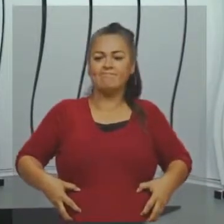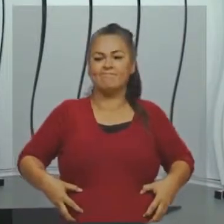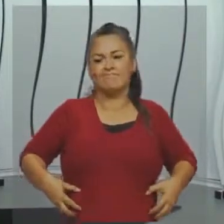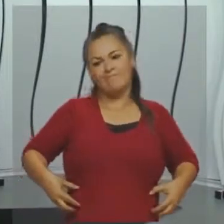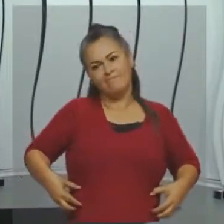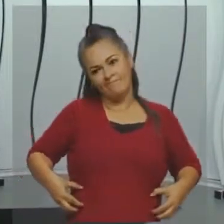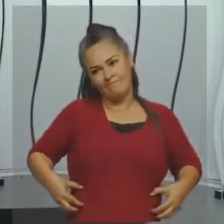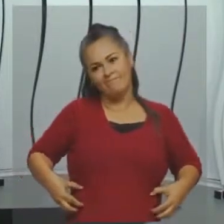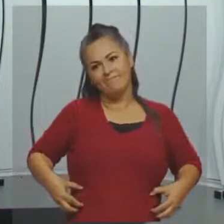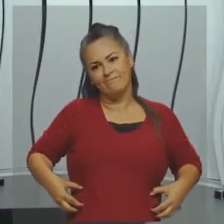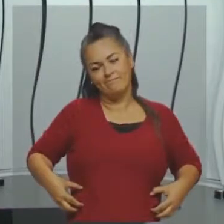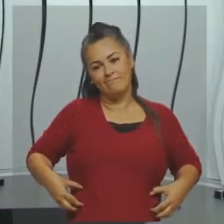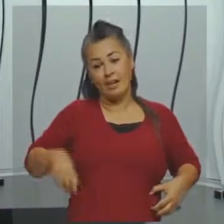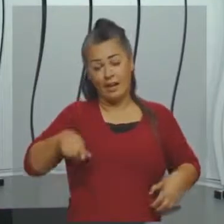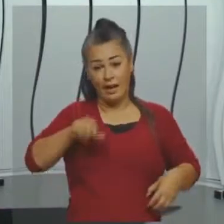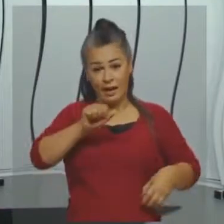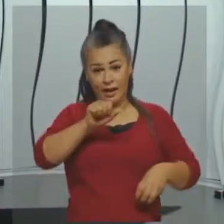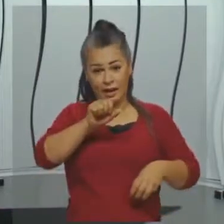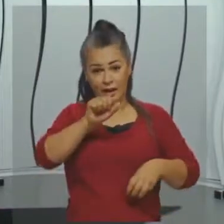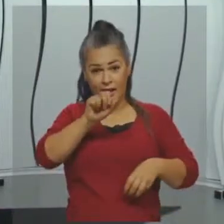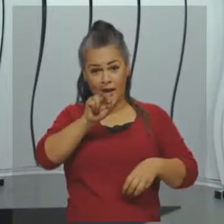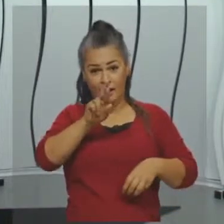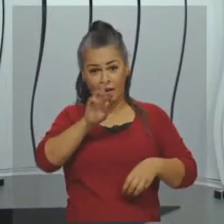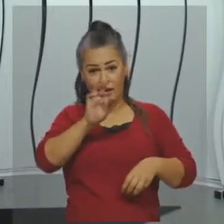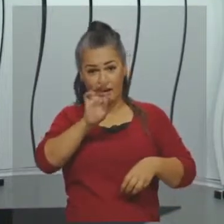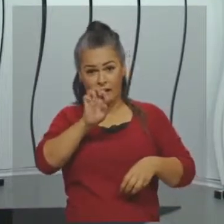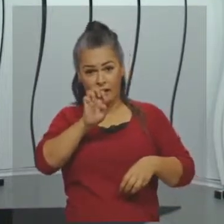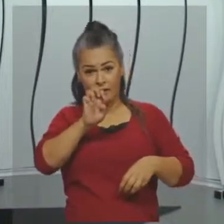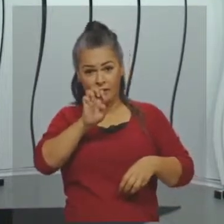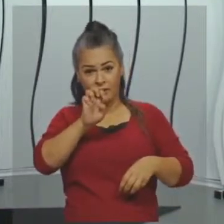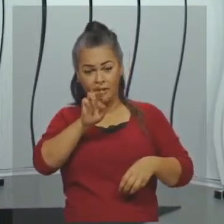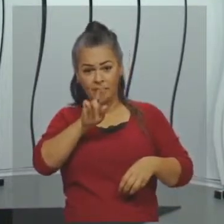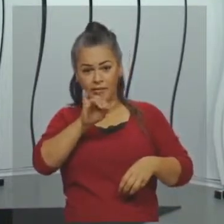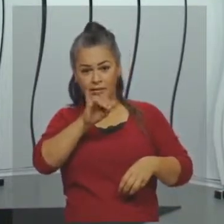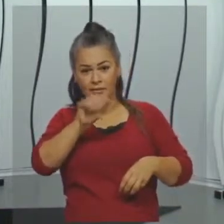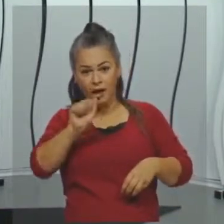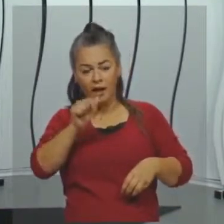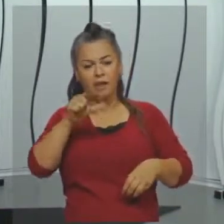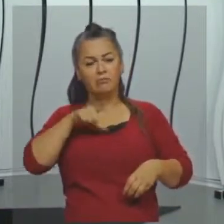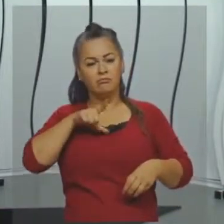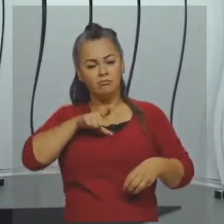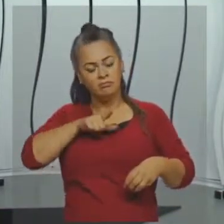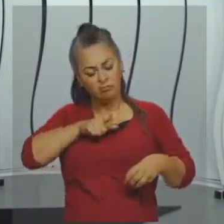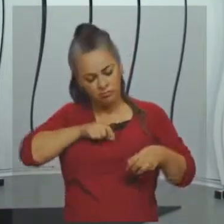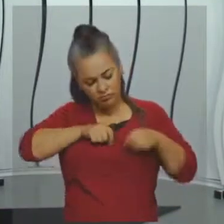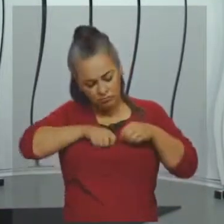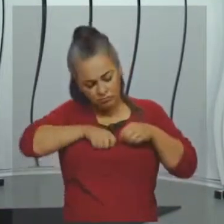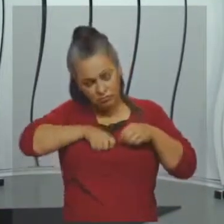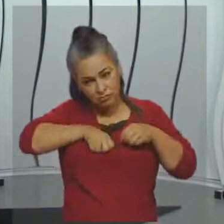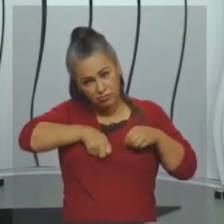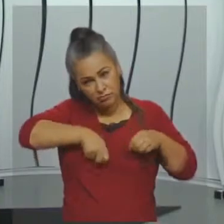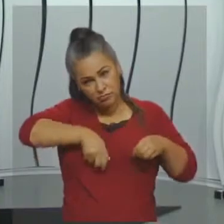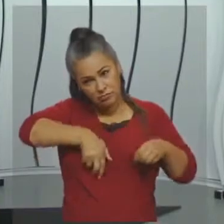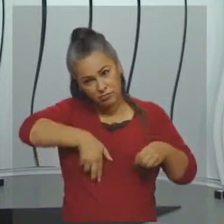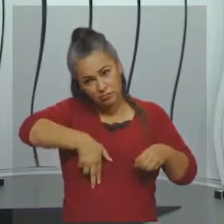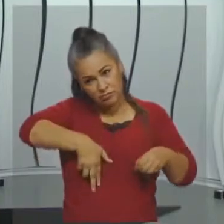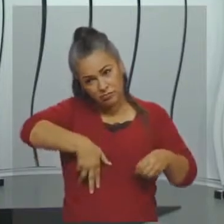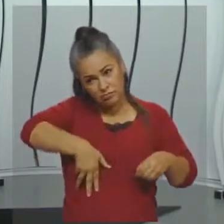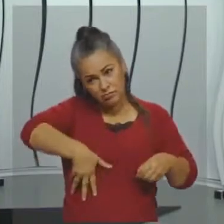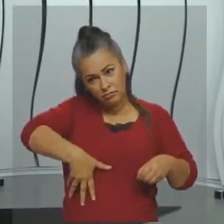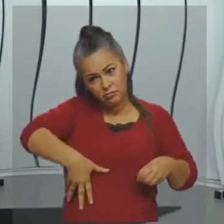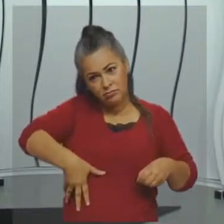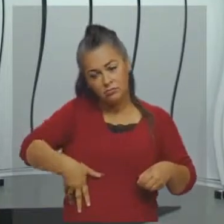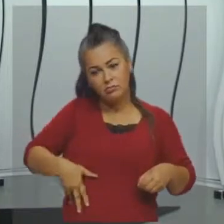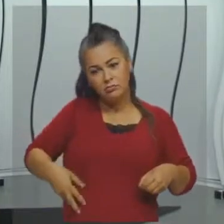artéria se ramificando em arteríolas, que são então como se fossem galhos, né? E essas arteríolas elas